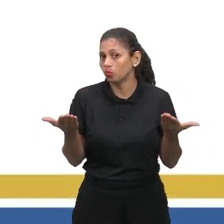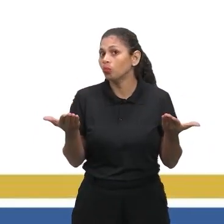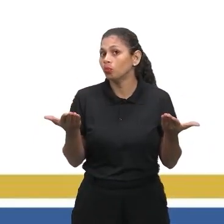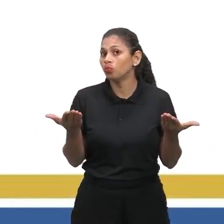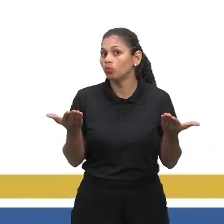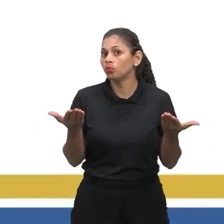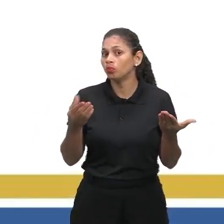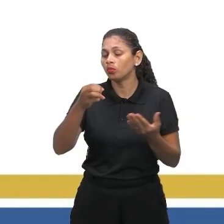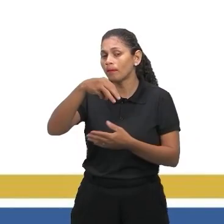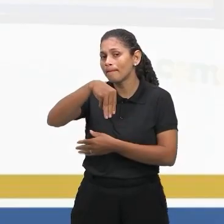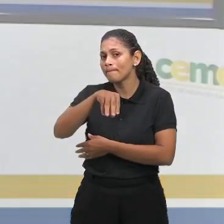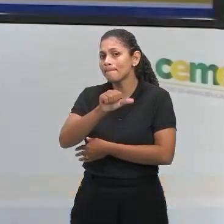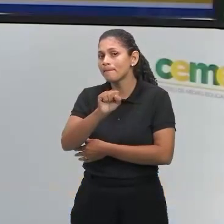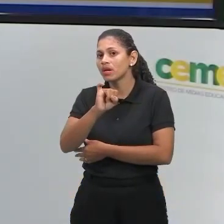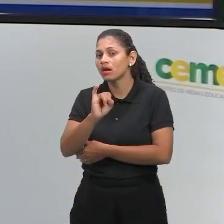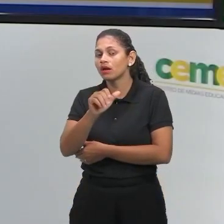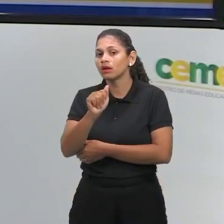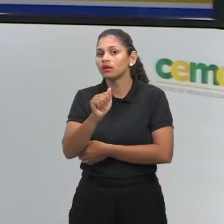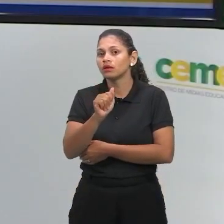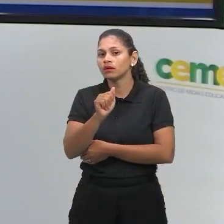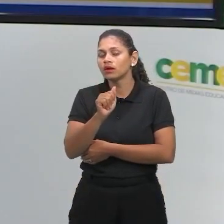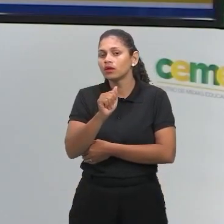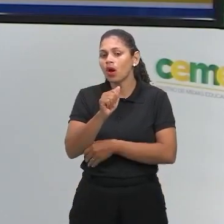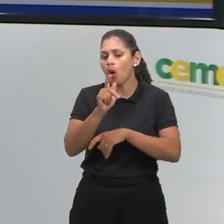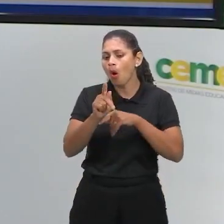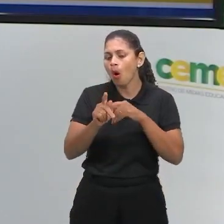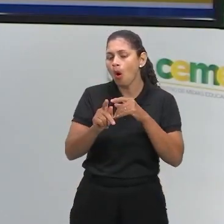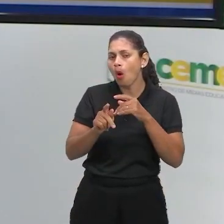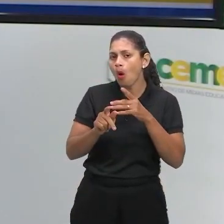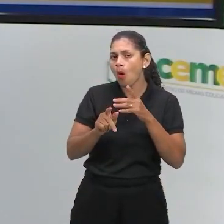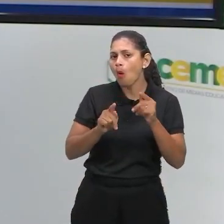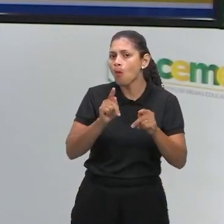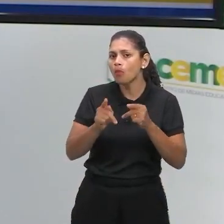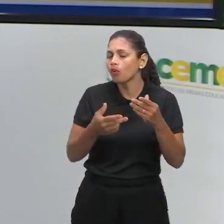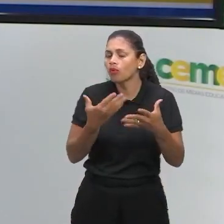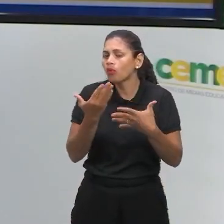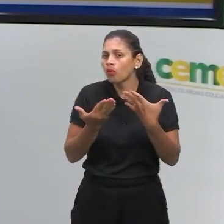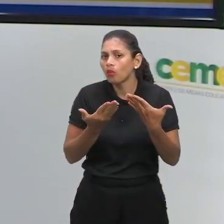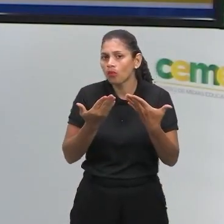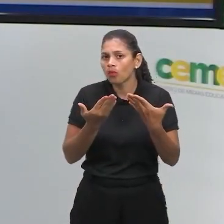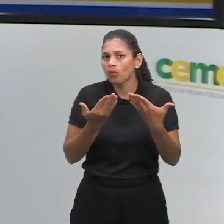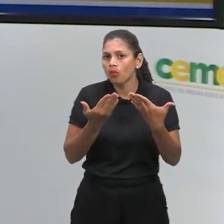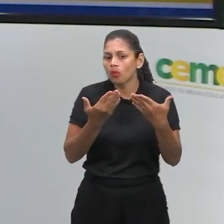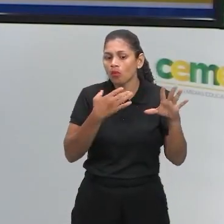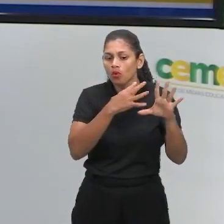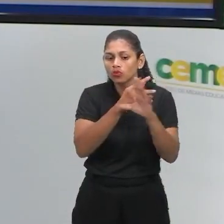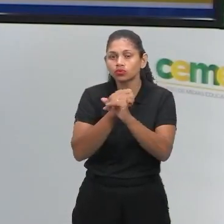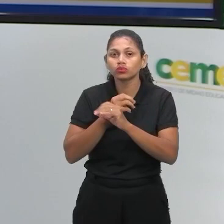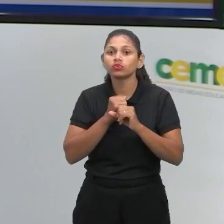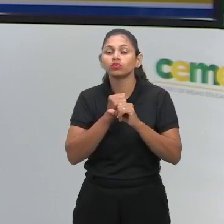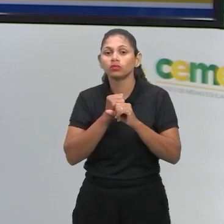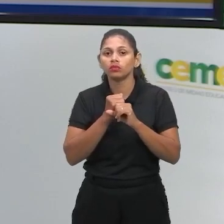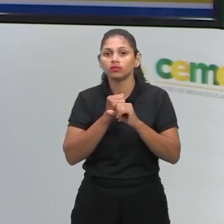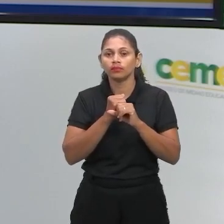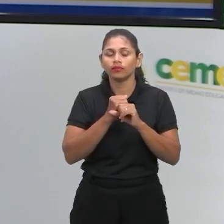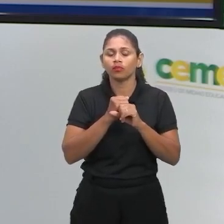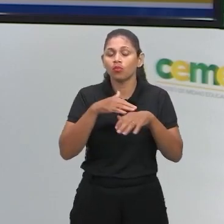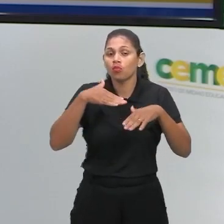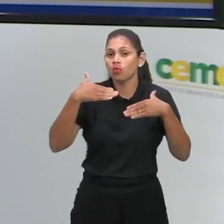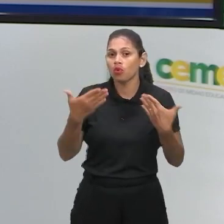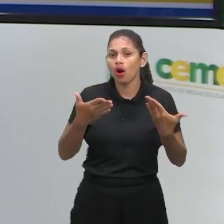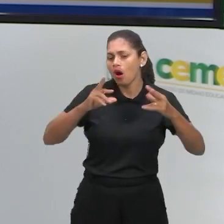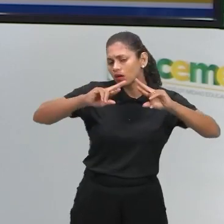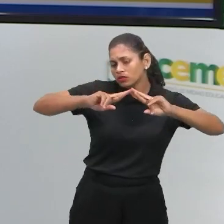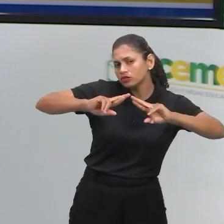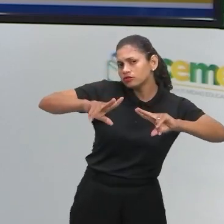falando aí de um deslocamento, não é? Ou seja, o ano final menos o ano inicial, ou seja, uma diferença. Qual que é a diferença entre